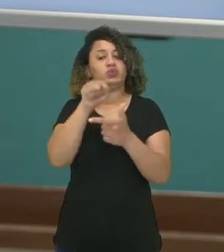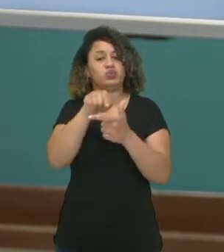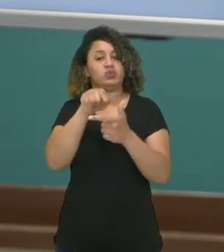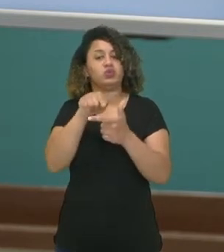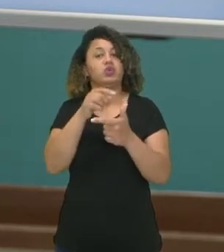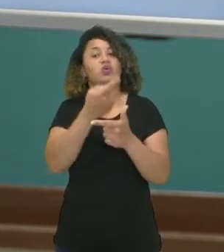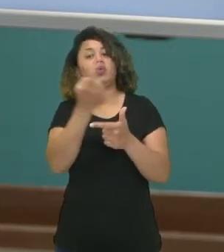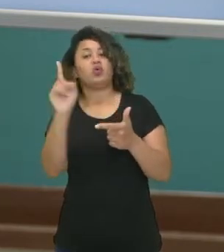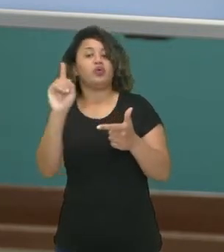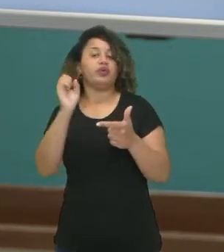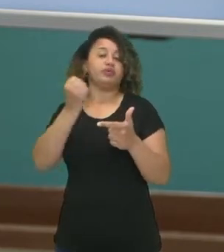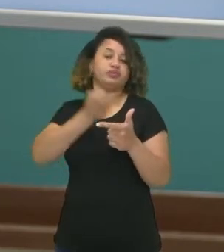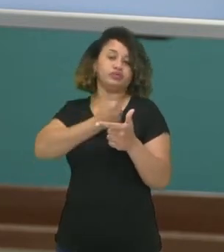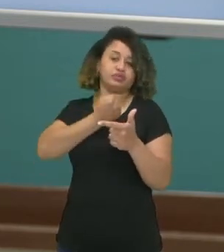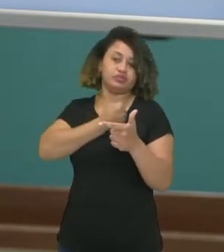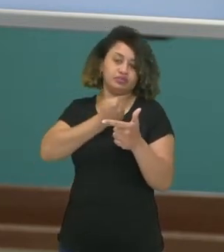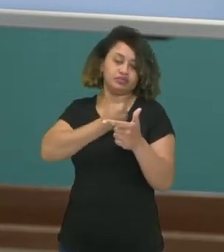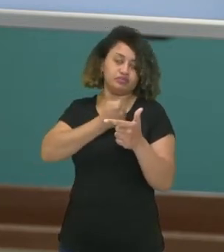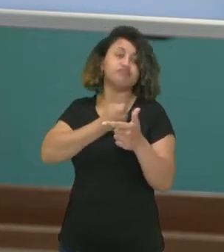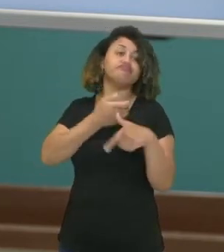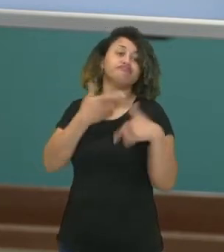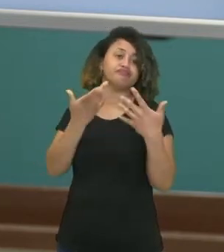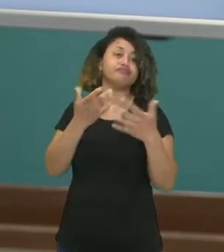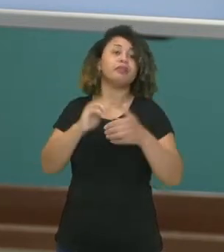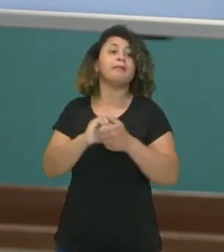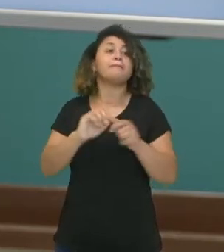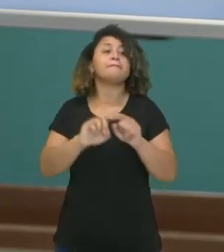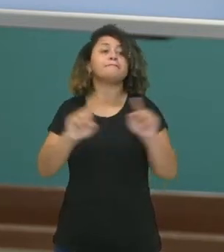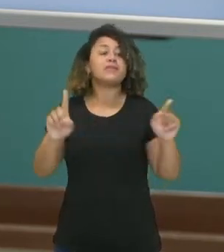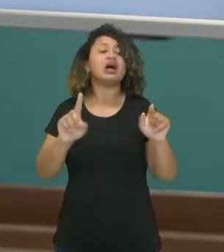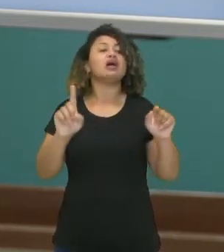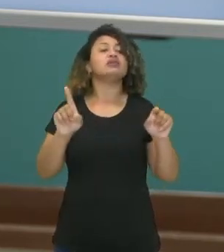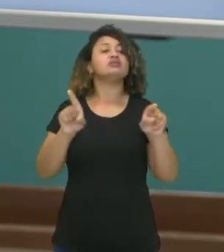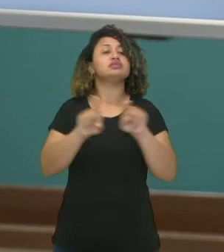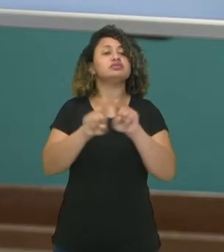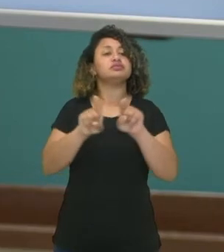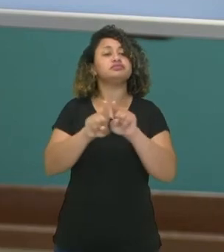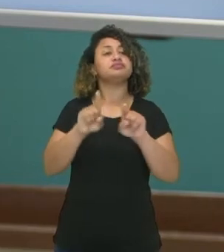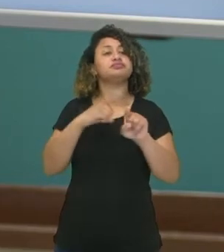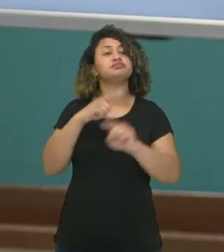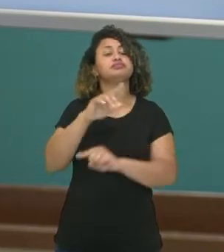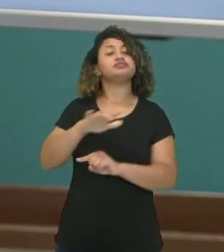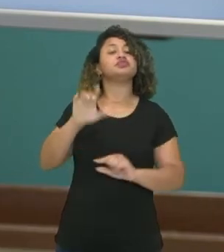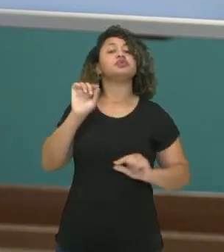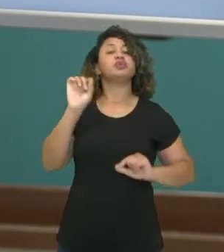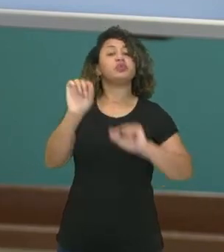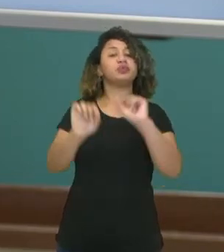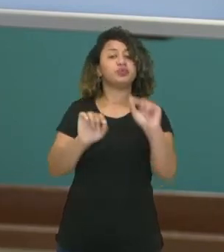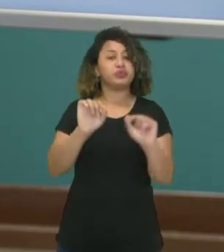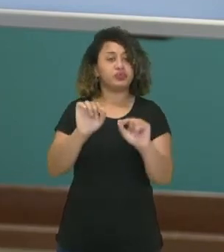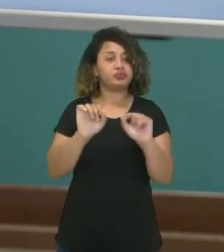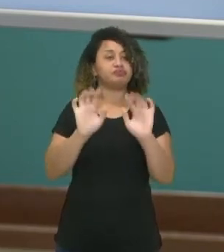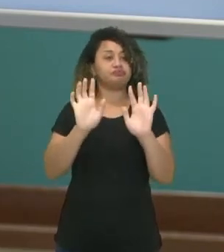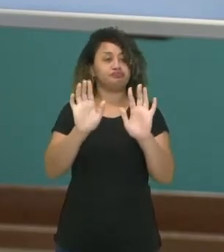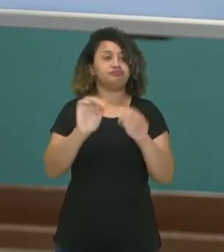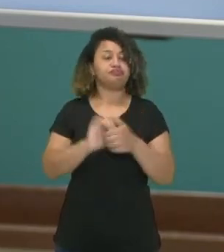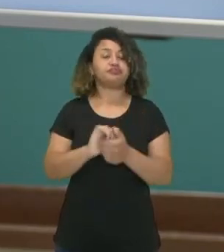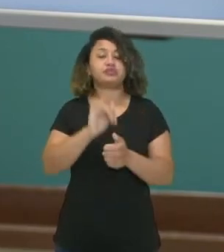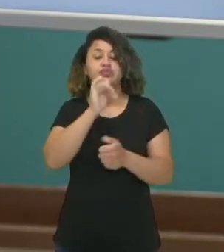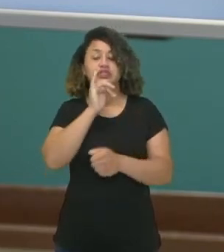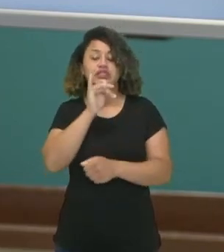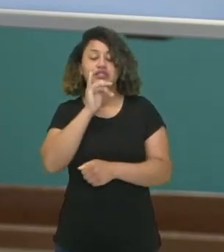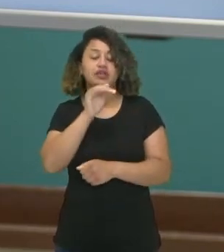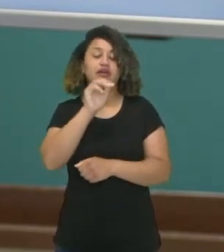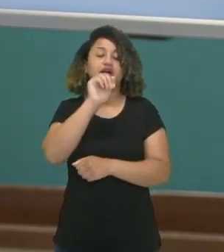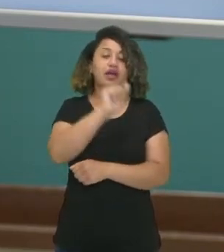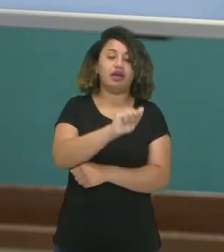número outra grandeza. Mas temos uma condição. Vamos supor então que